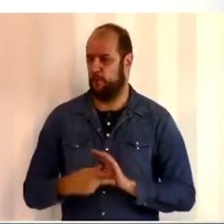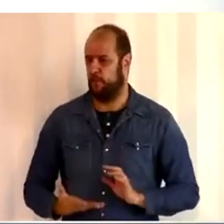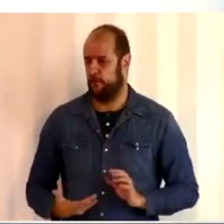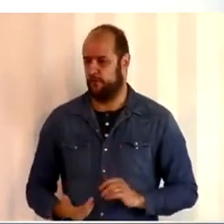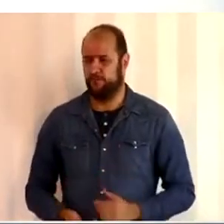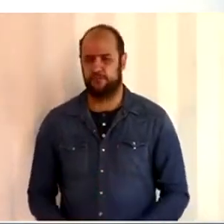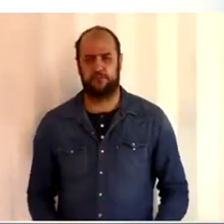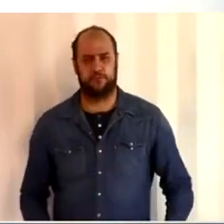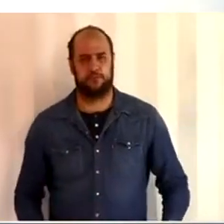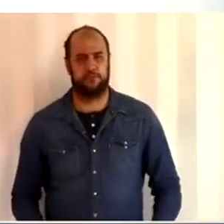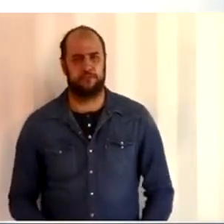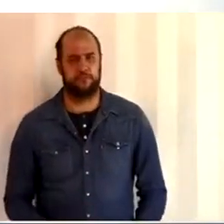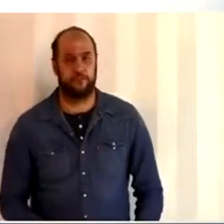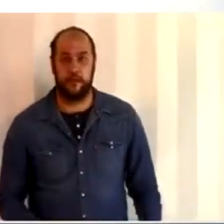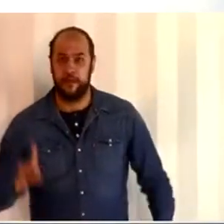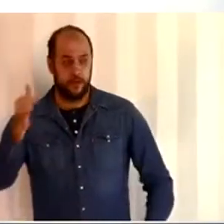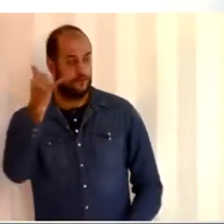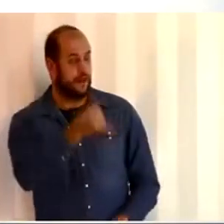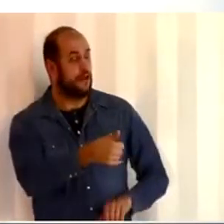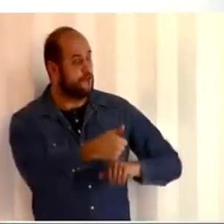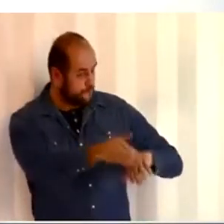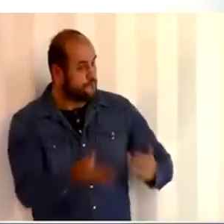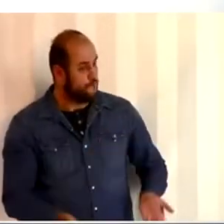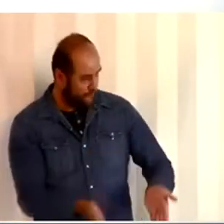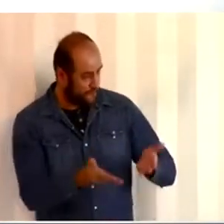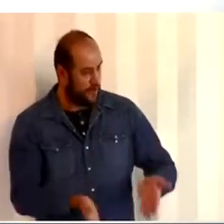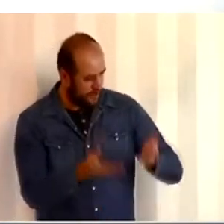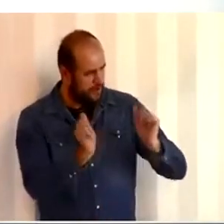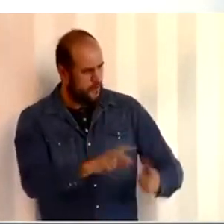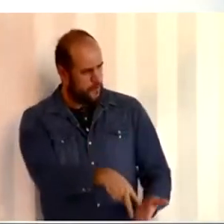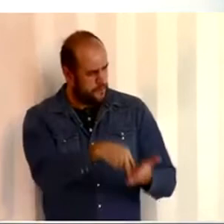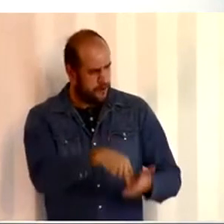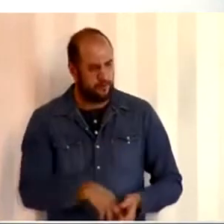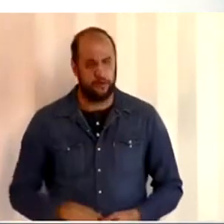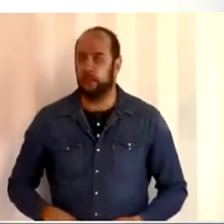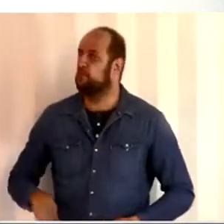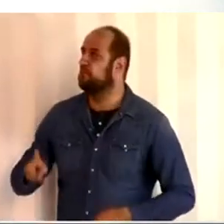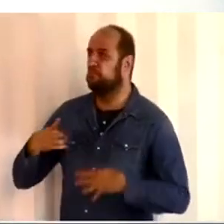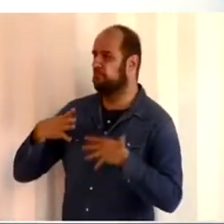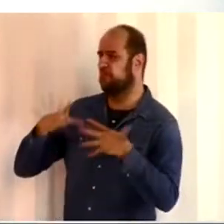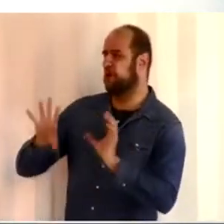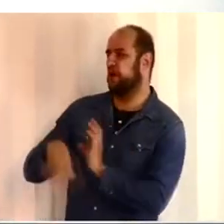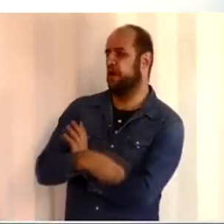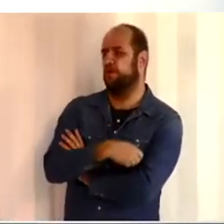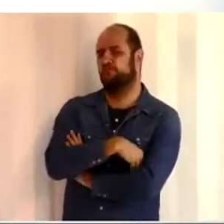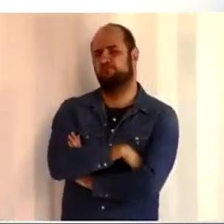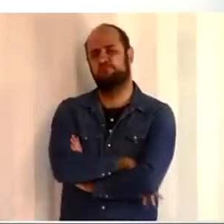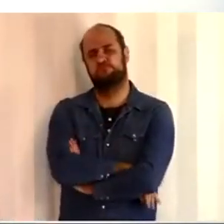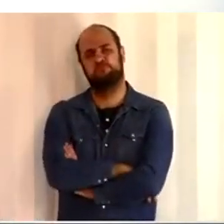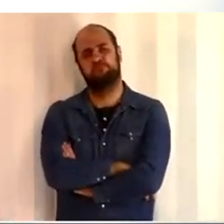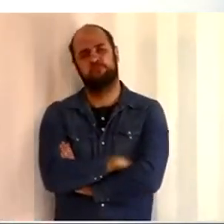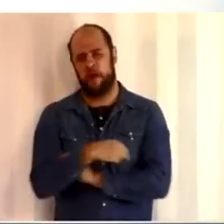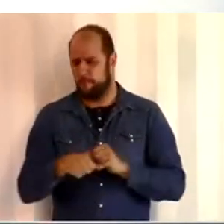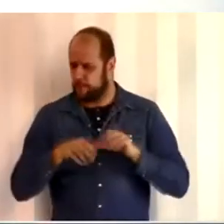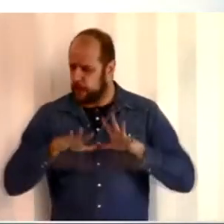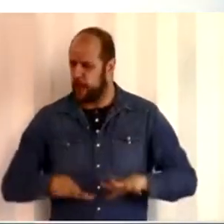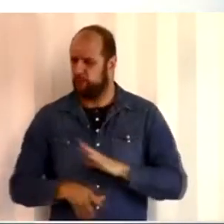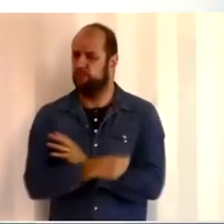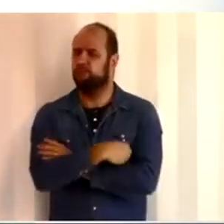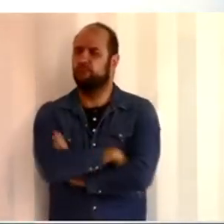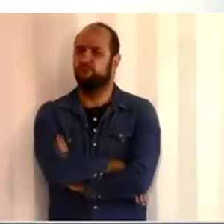para você: marcha, agora é para você ficar de pé. Aí você fala assim: não vou, não quero, agora eu não